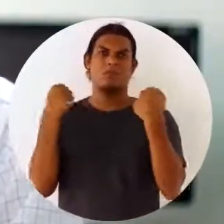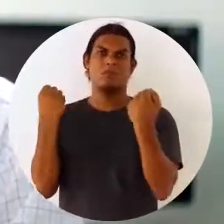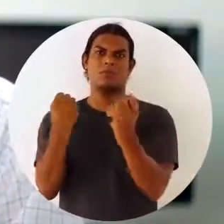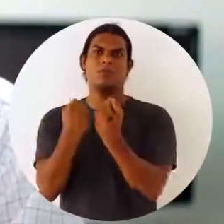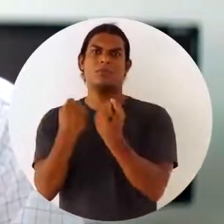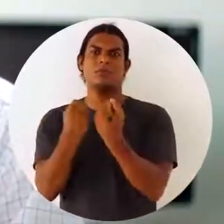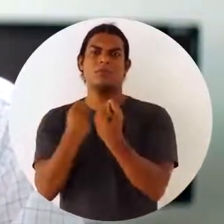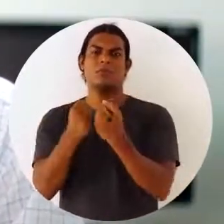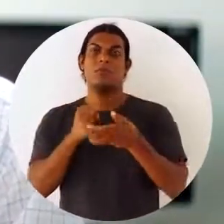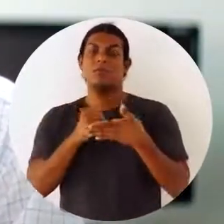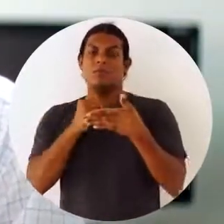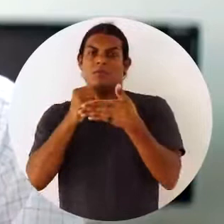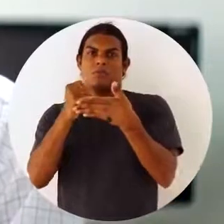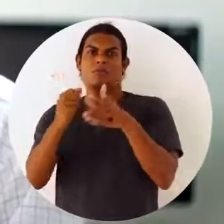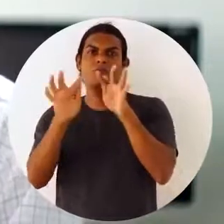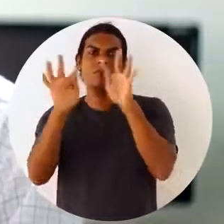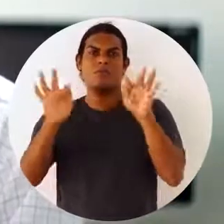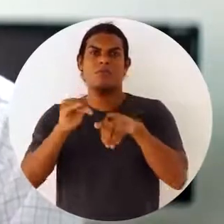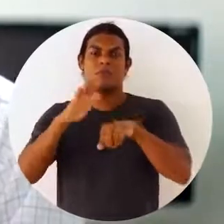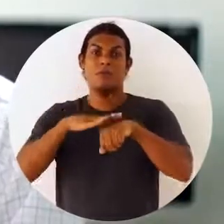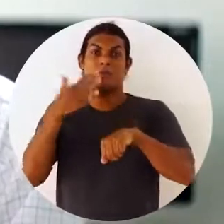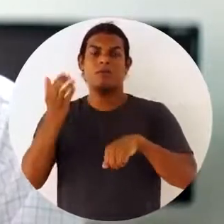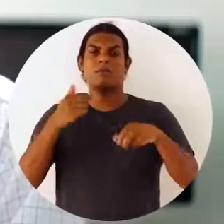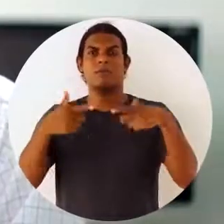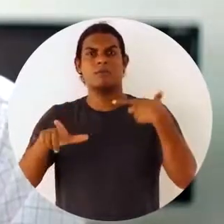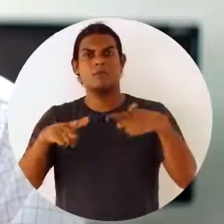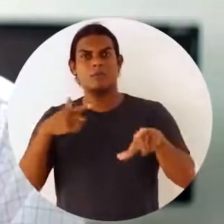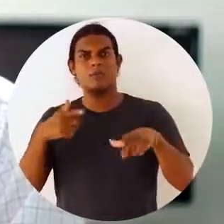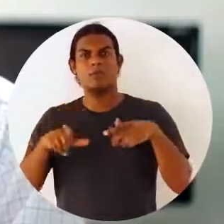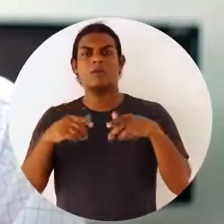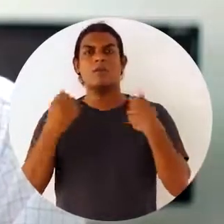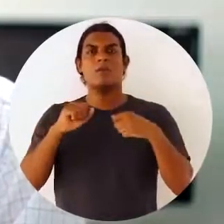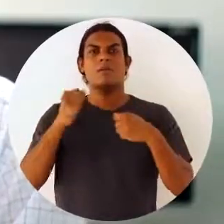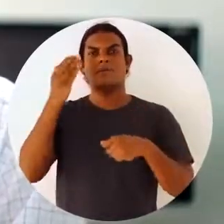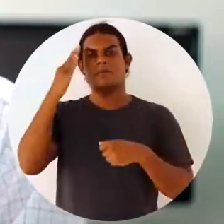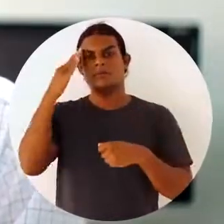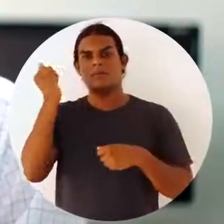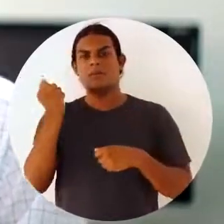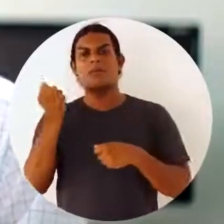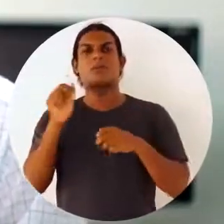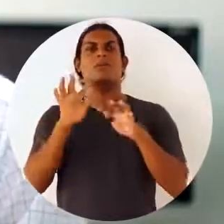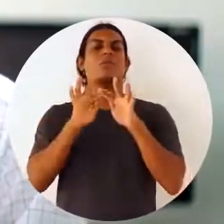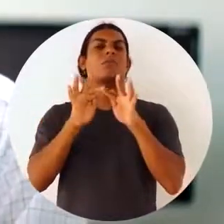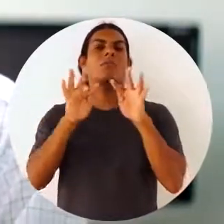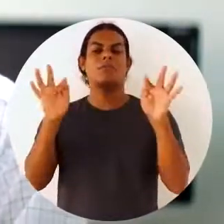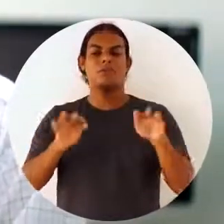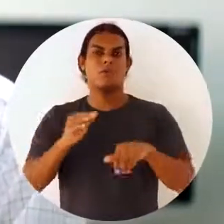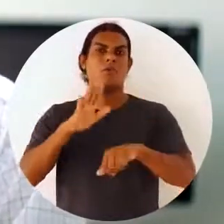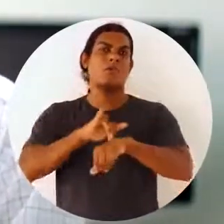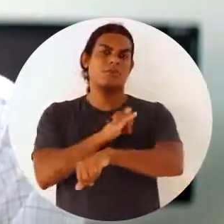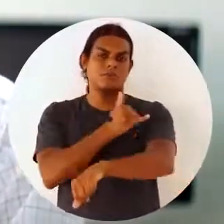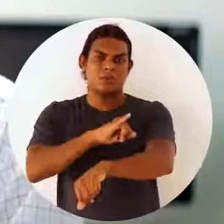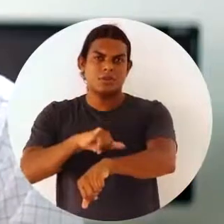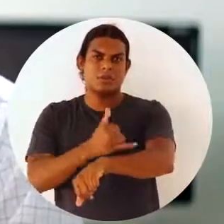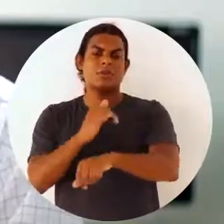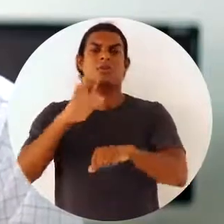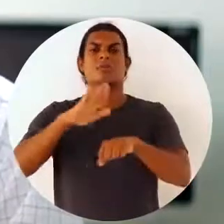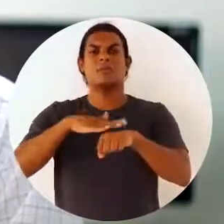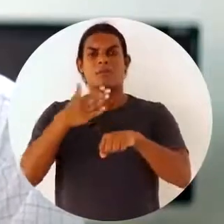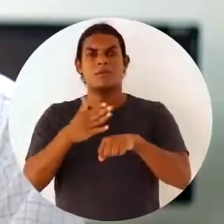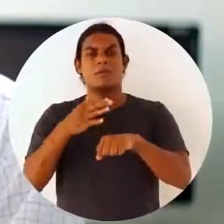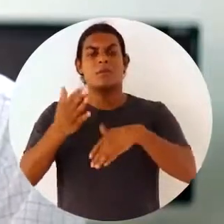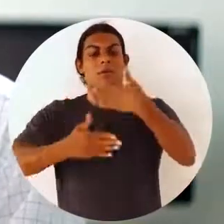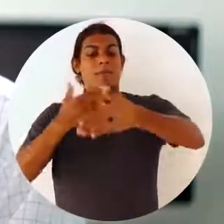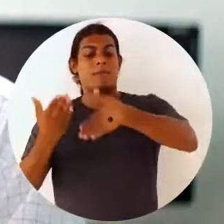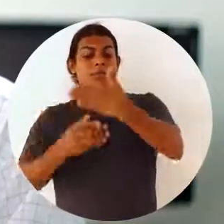sozinho. Eu preciso entender de que maneira fica melhor para que eu possa desenvolver essa